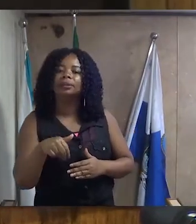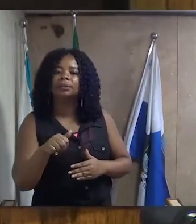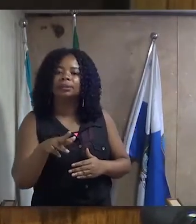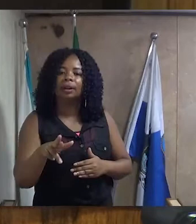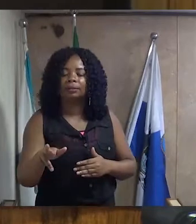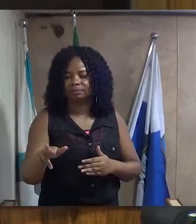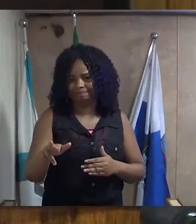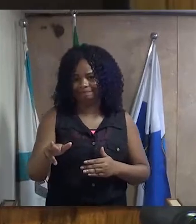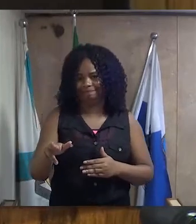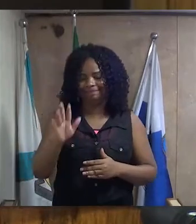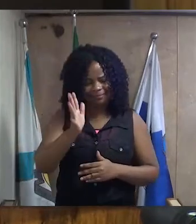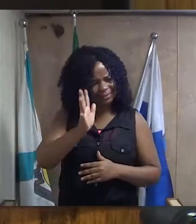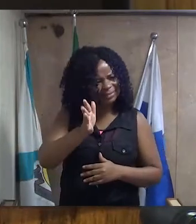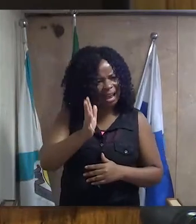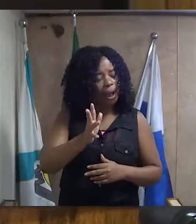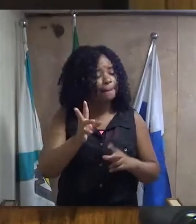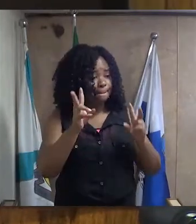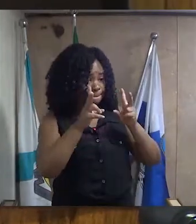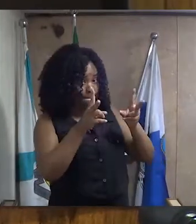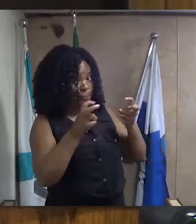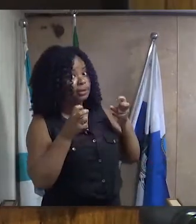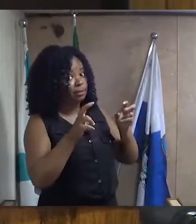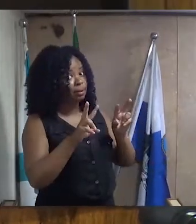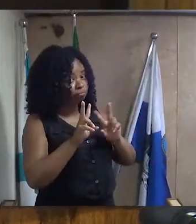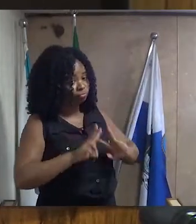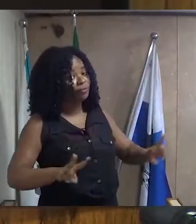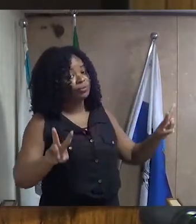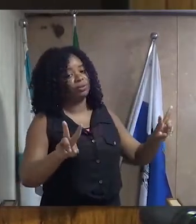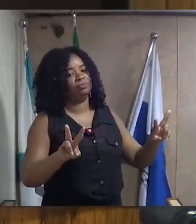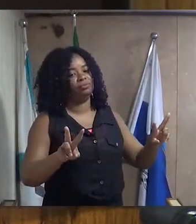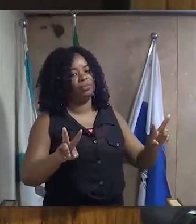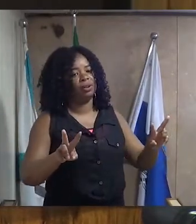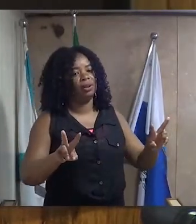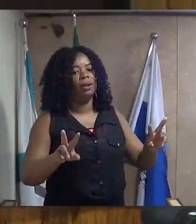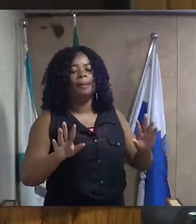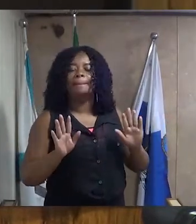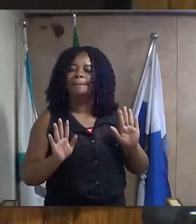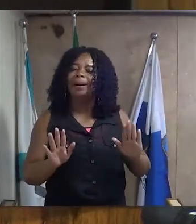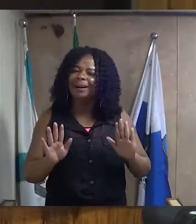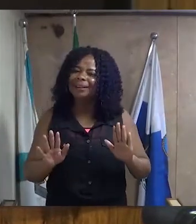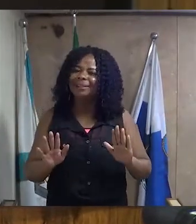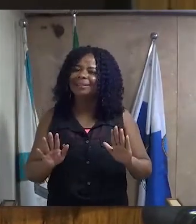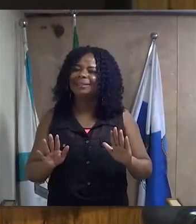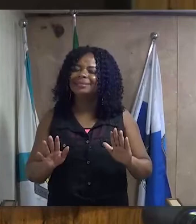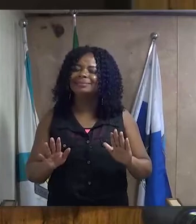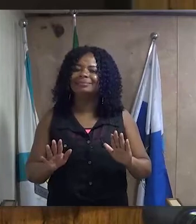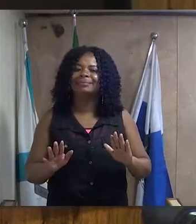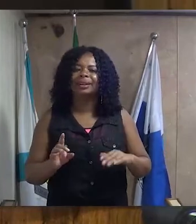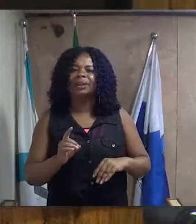Observatório, sabemos. Porém, Maurício, doutor Maurício,